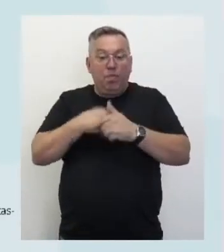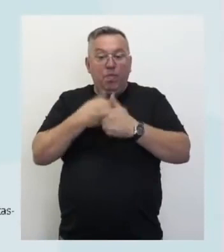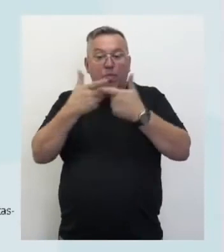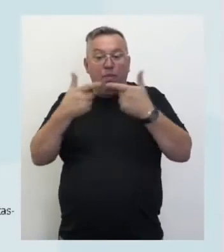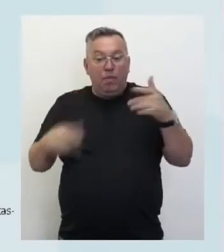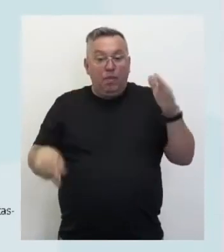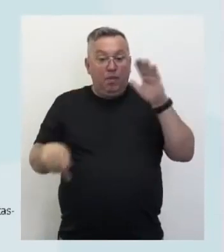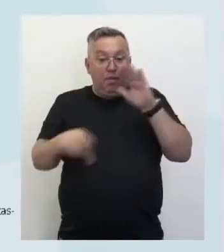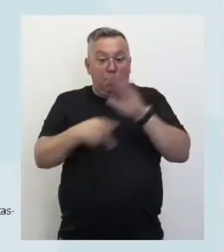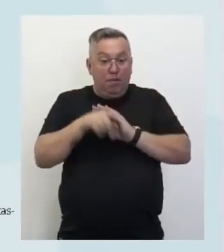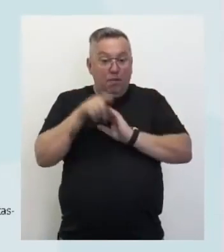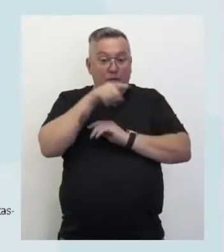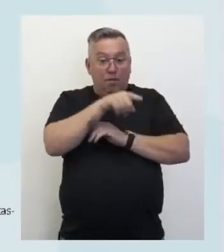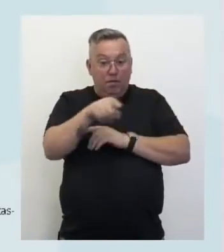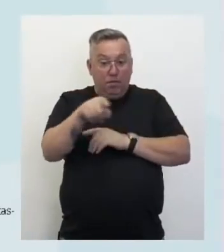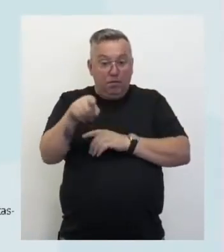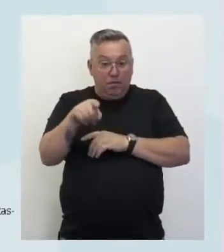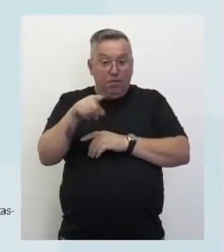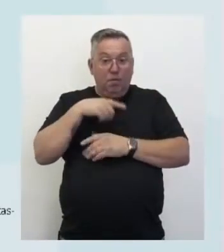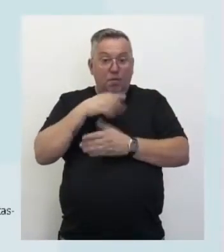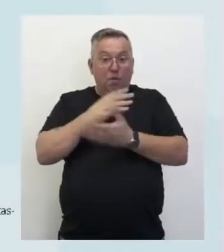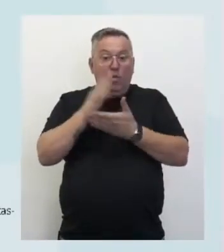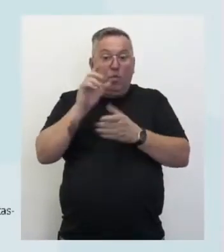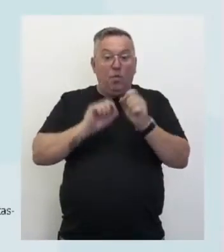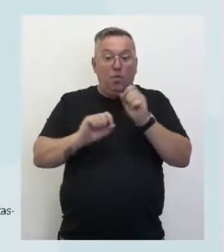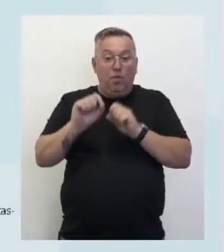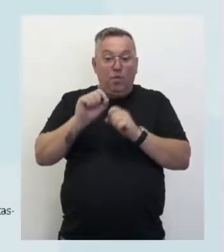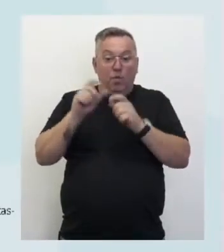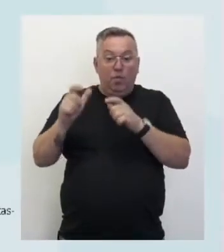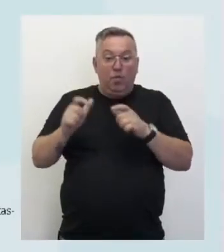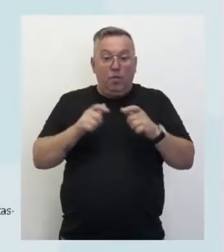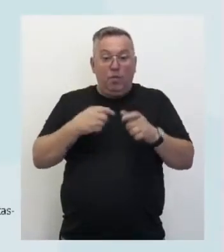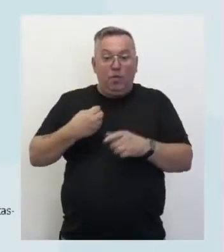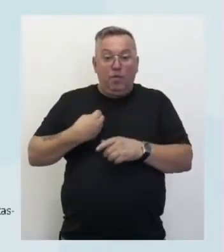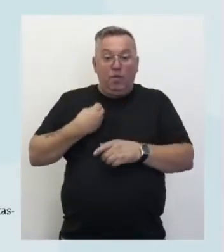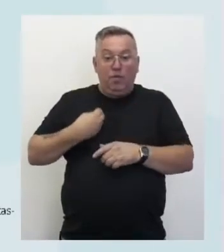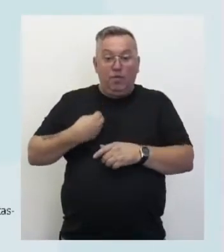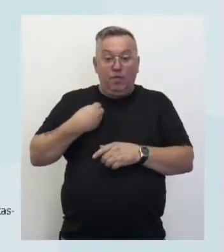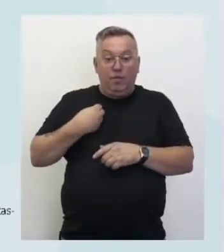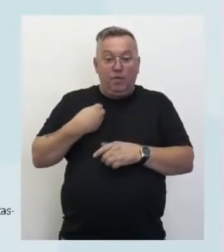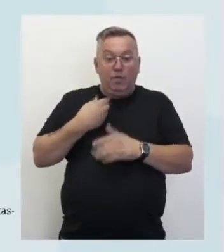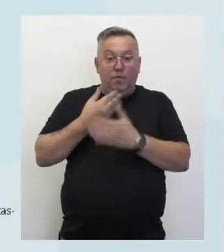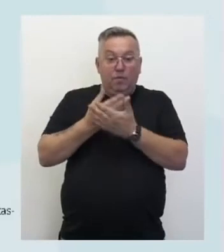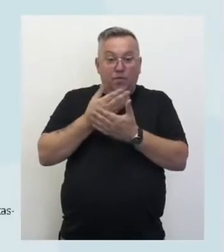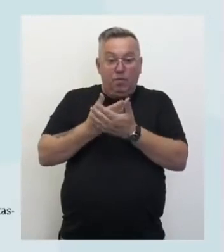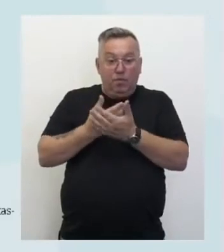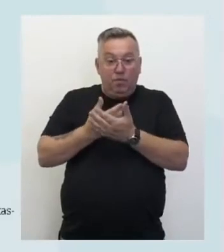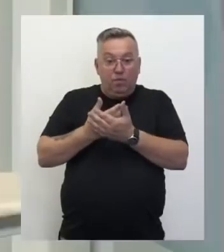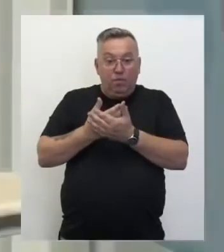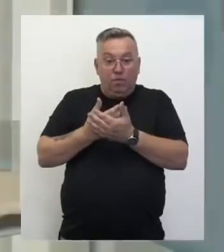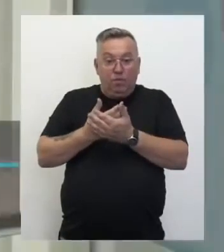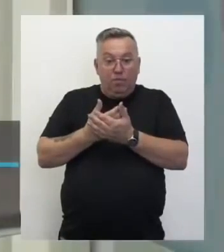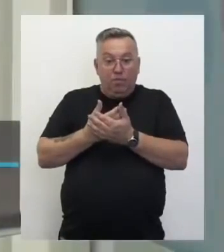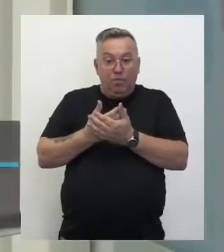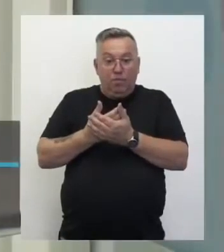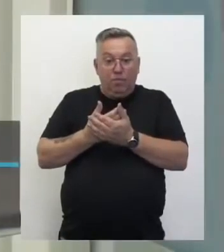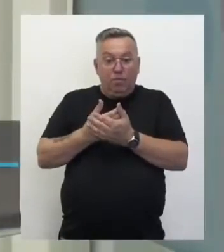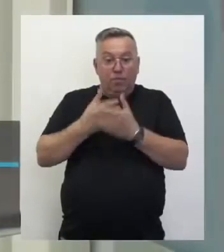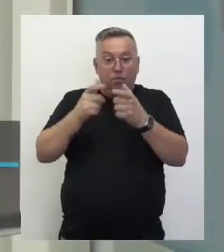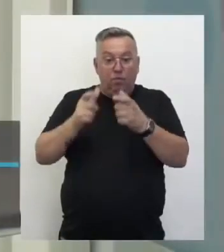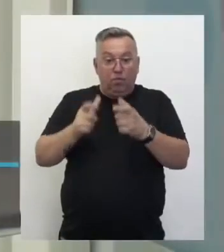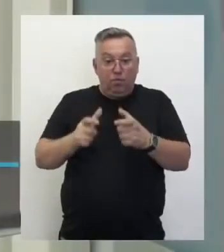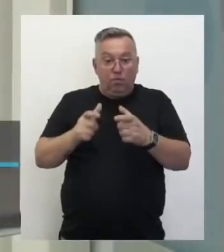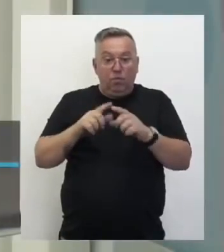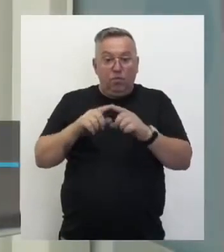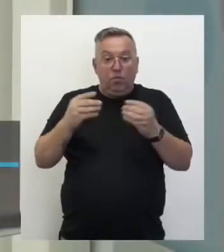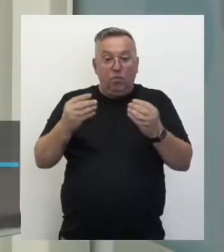elementos desse processo a partir do lugar de vivência do estudante, ou seja, do seu lugar.